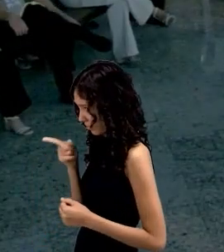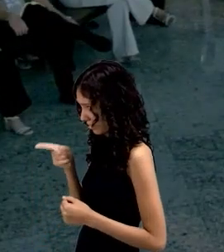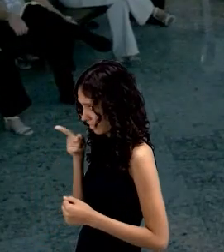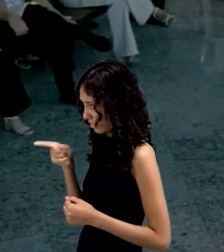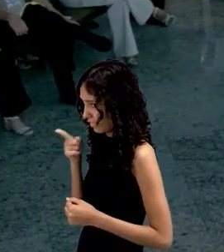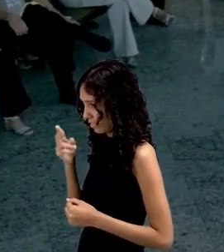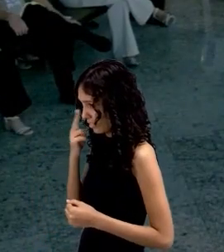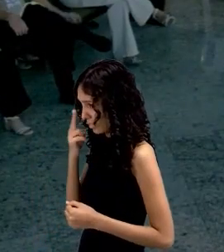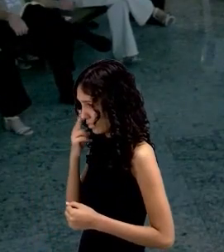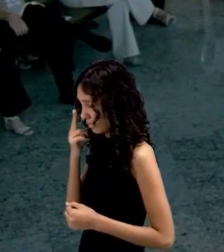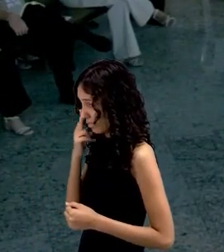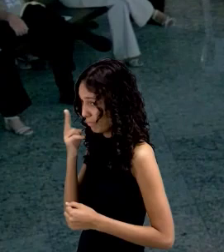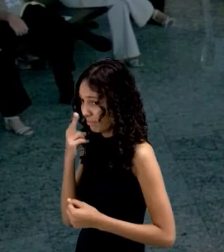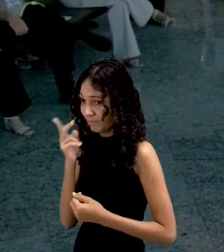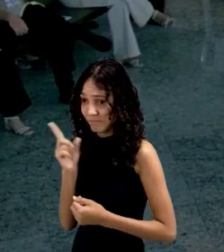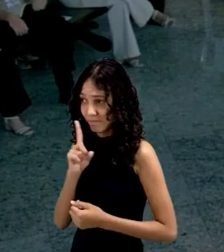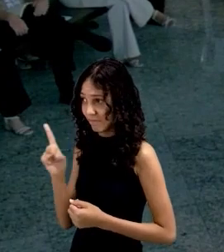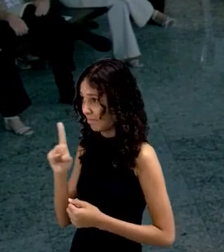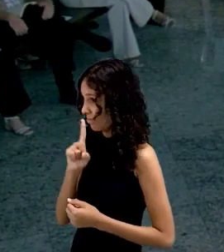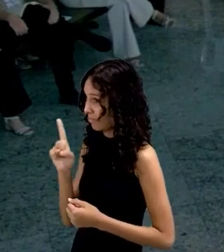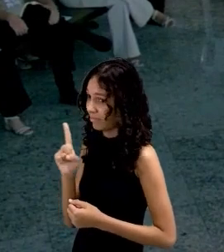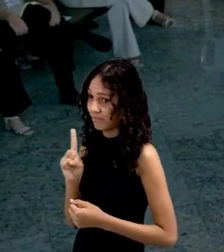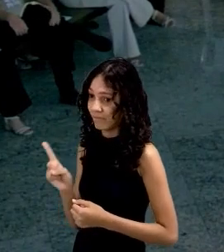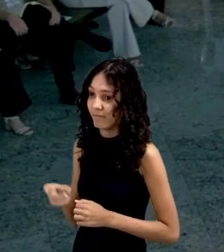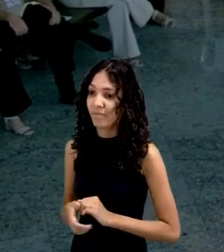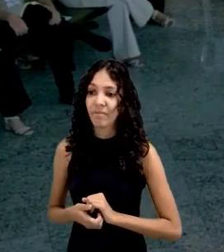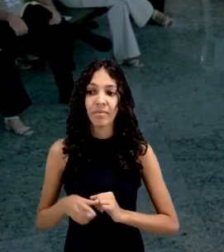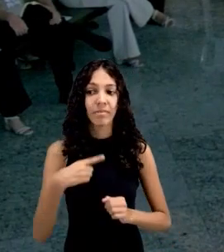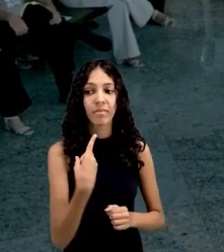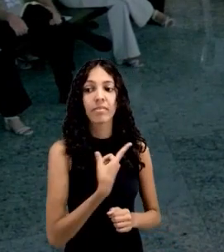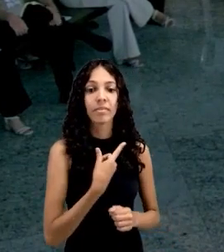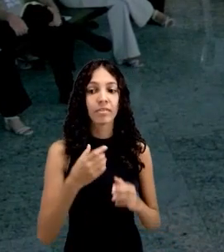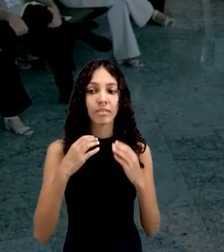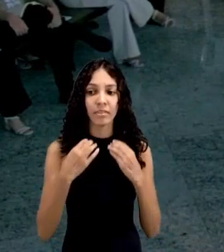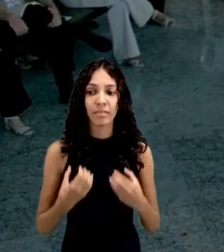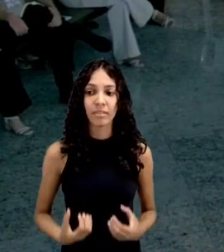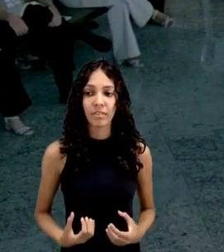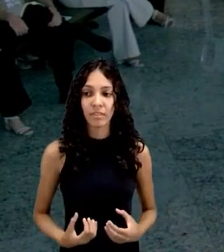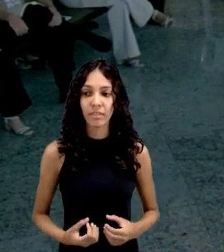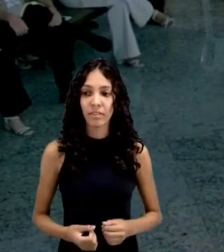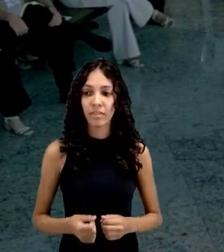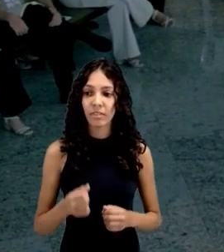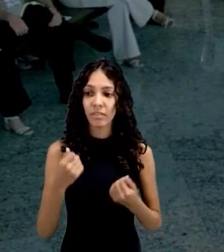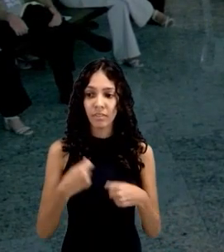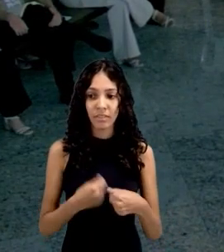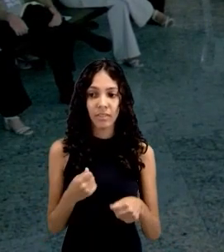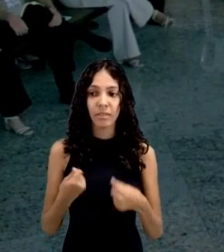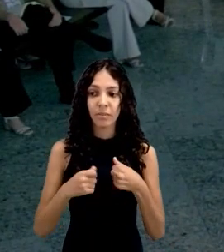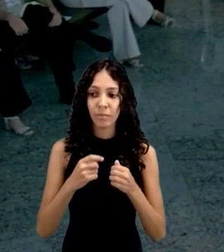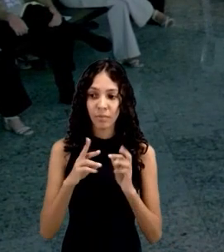A nossa forma de tratar o dinheiro precisa ser diferente das pessoas que não creem em Jesus.